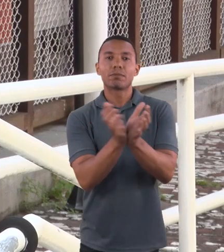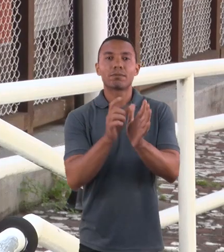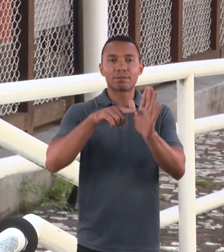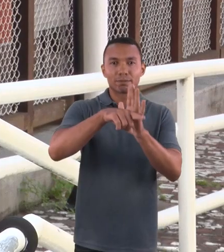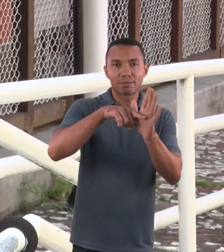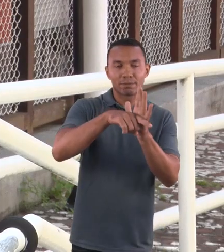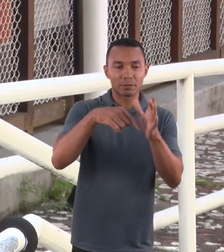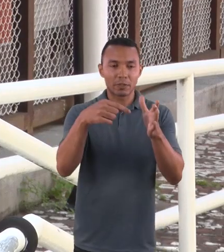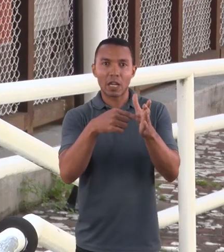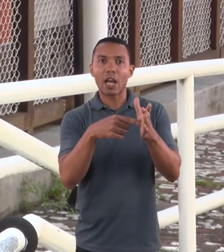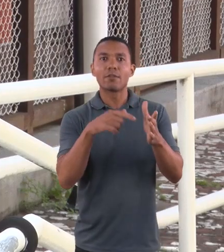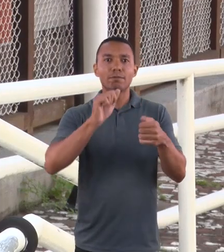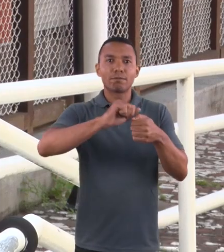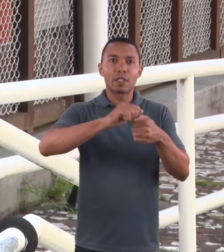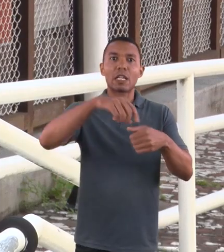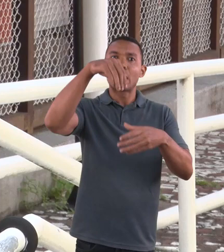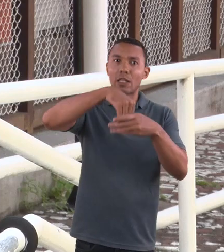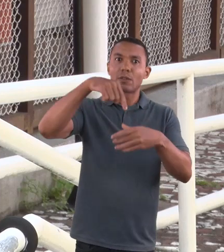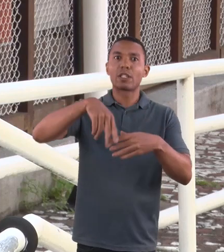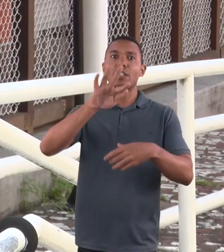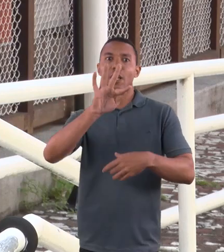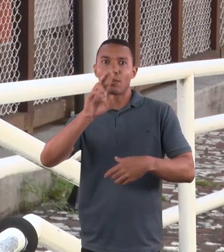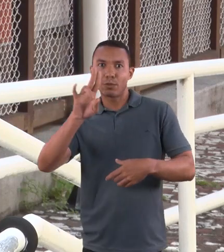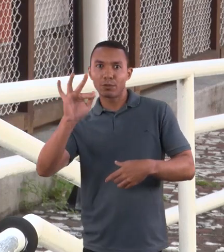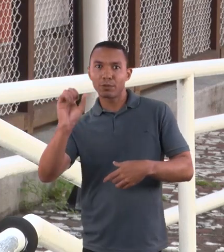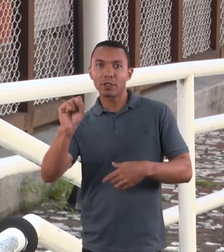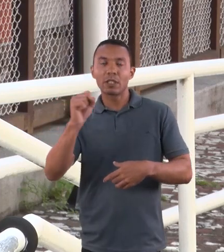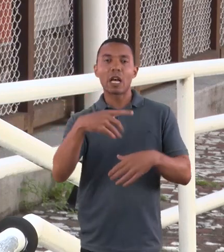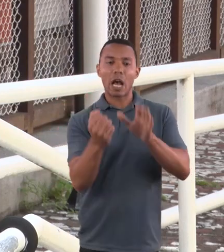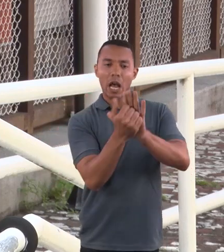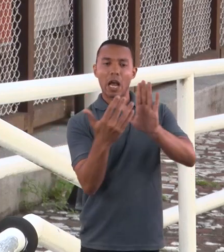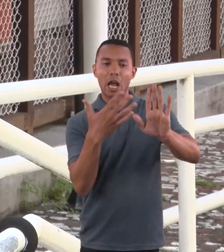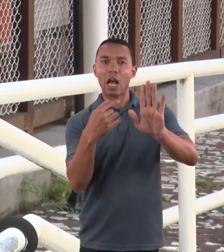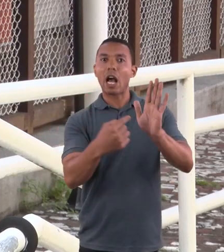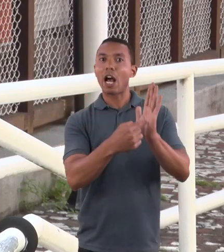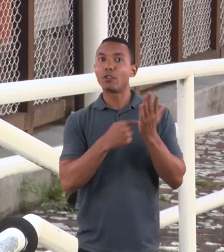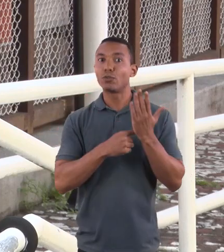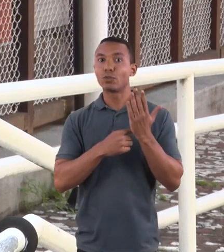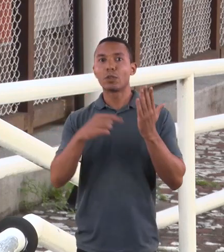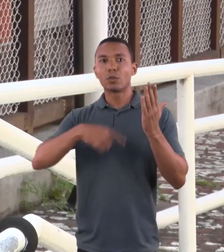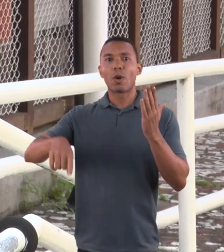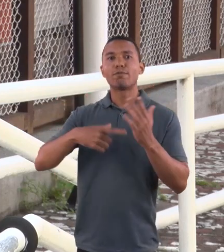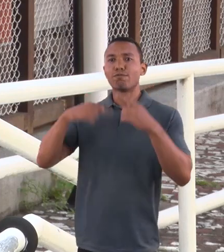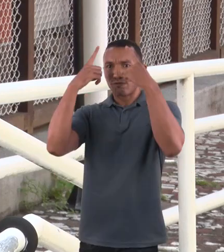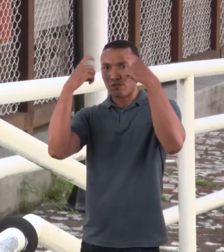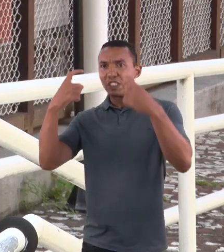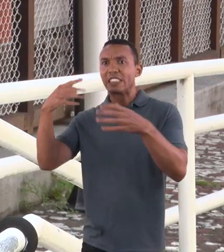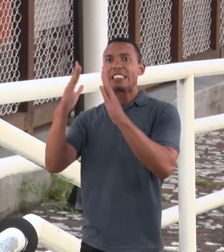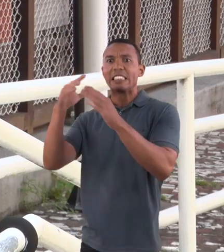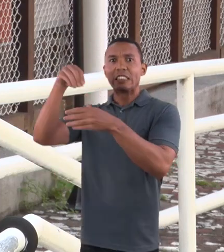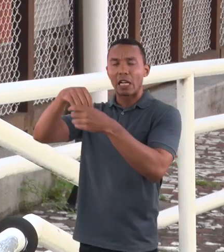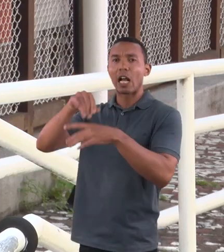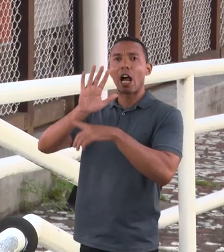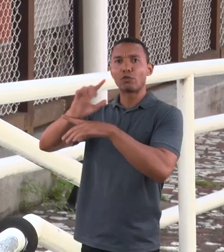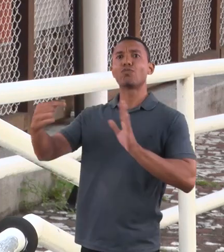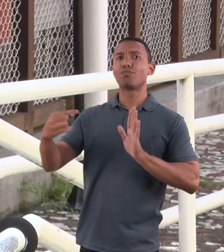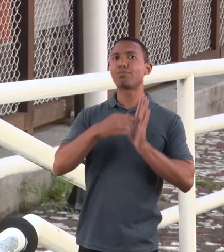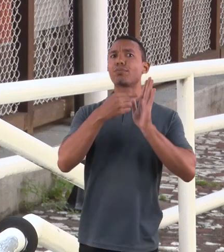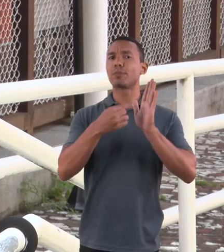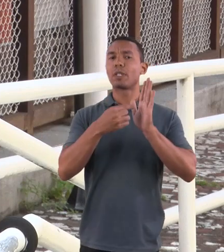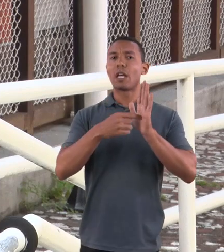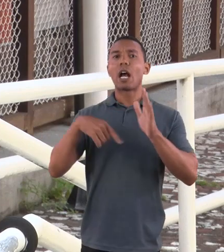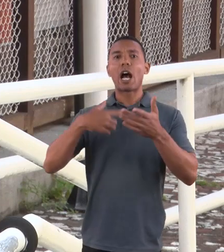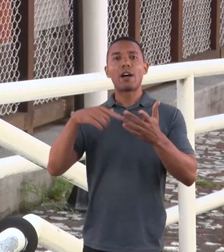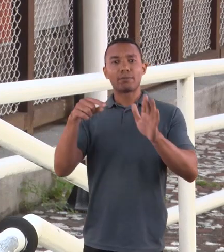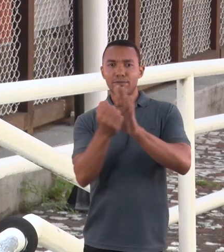O grupo de pesquisa Chique desenvolveu aqui na UFES um aplicativo que vai facilitar as denúncias de violência doméstica.